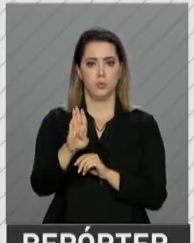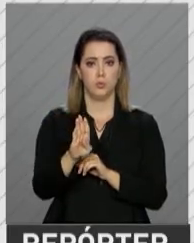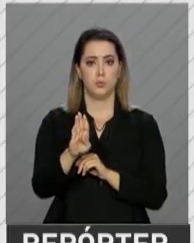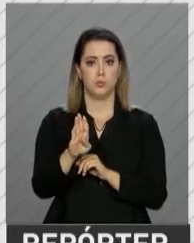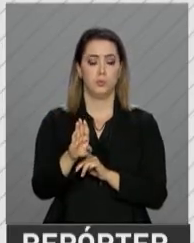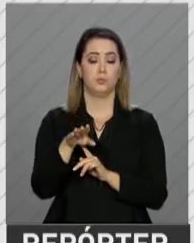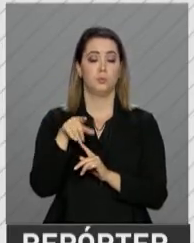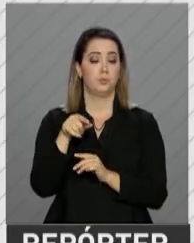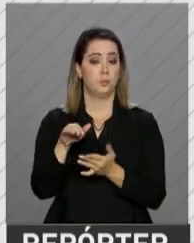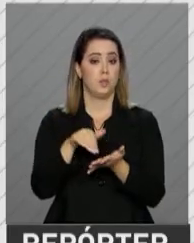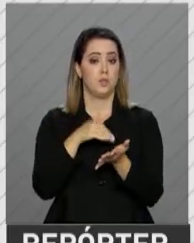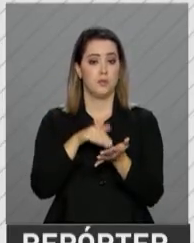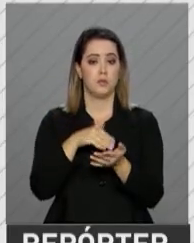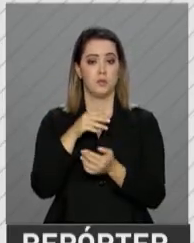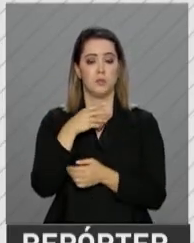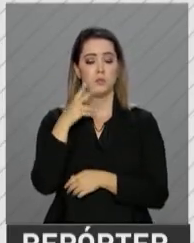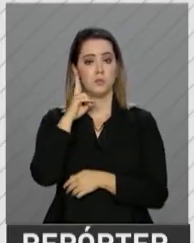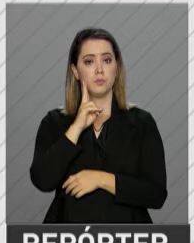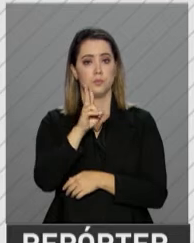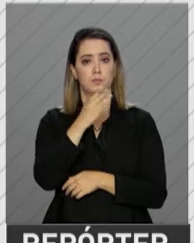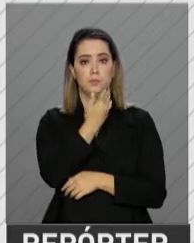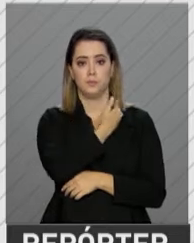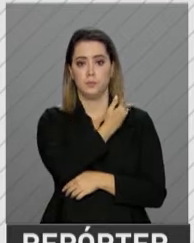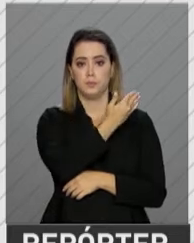podem ser feitas pelo site